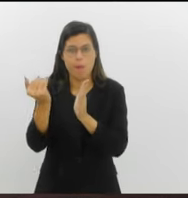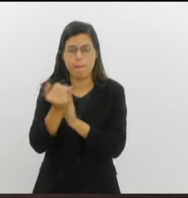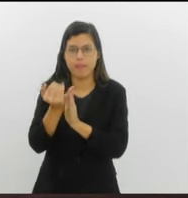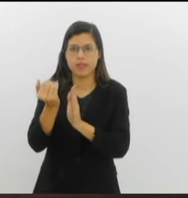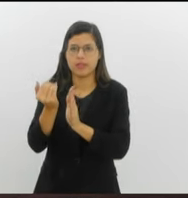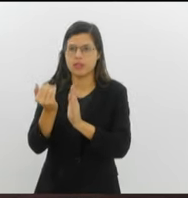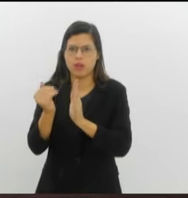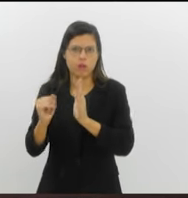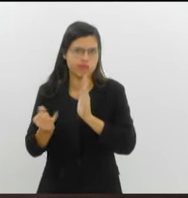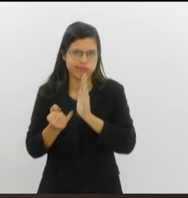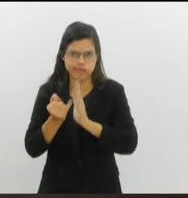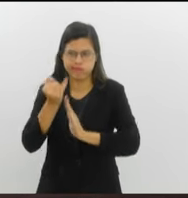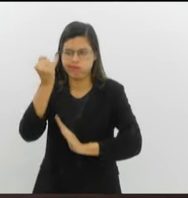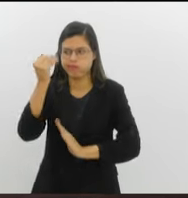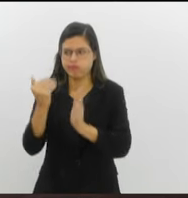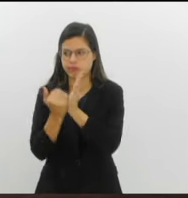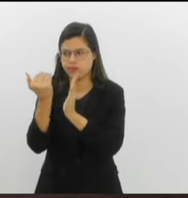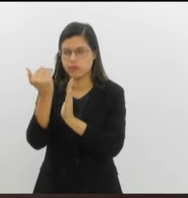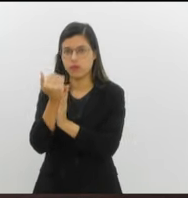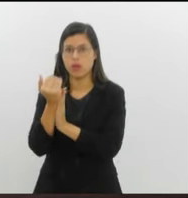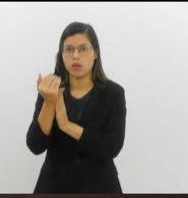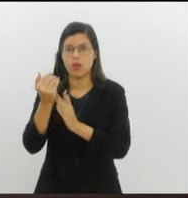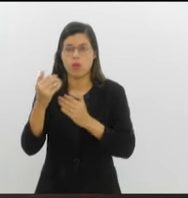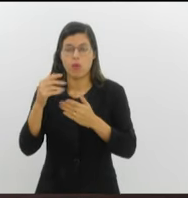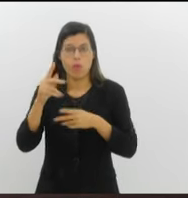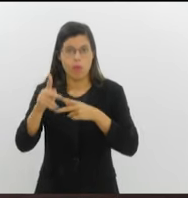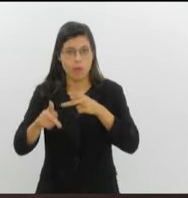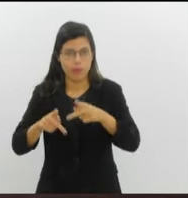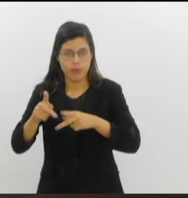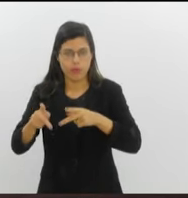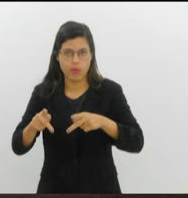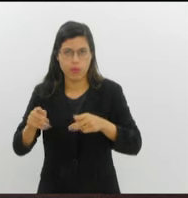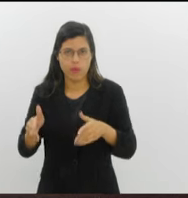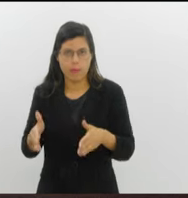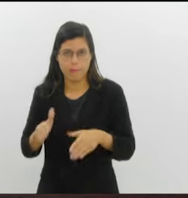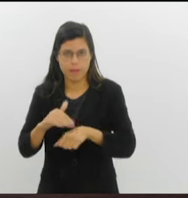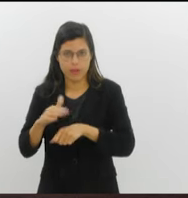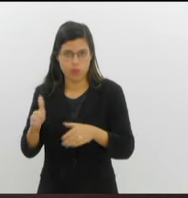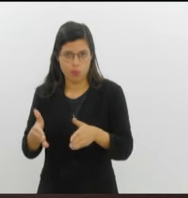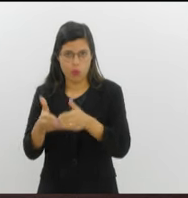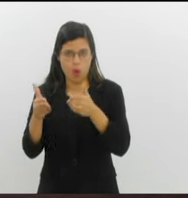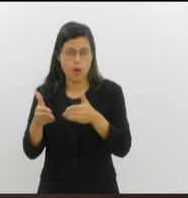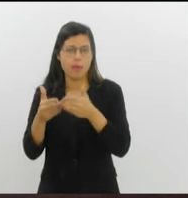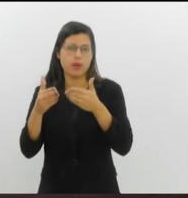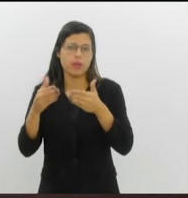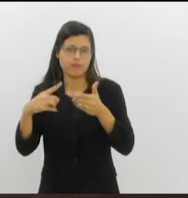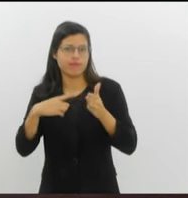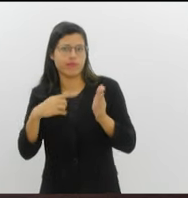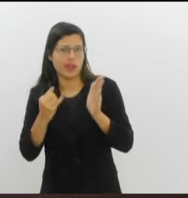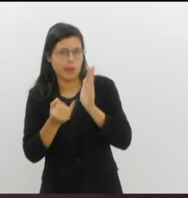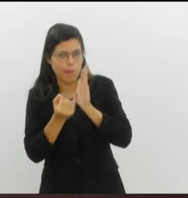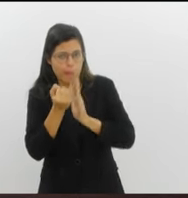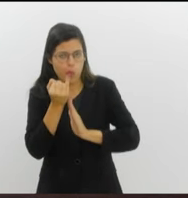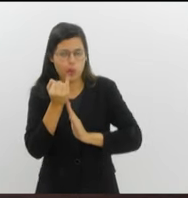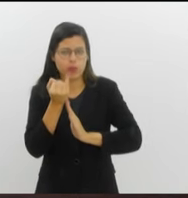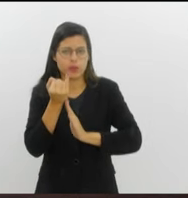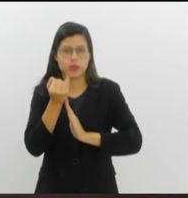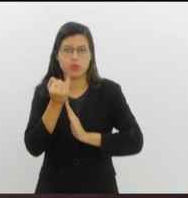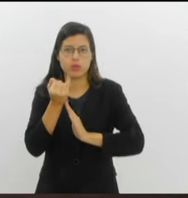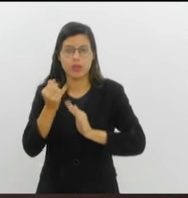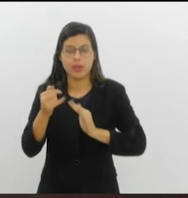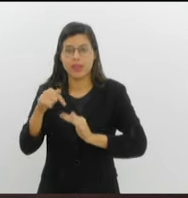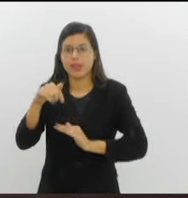a população mais pobre, quando o povo é sobretaxado, quem sofre